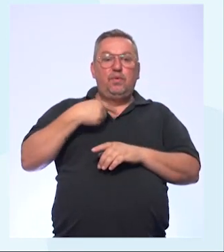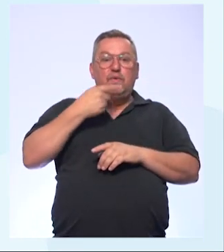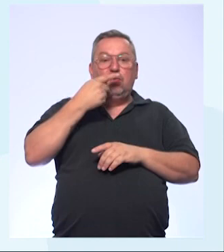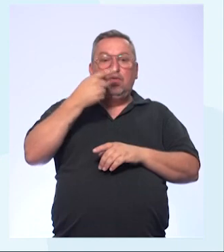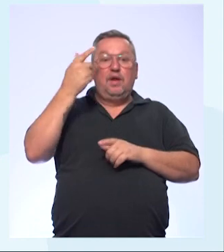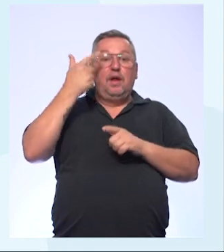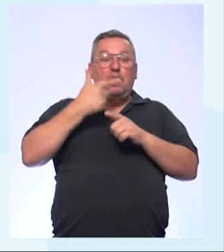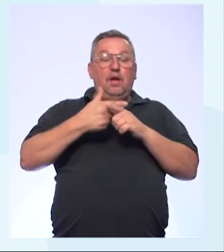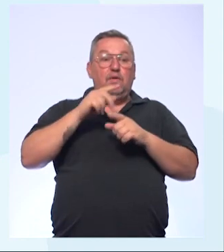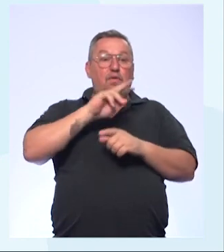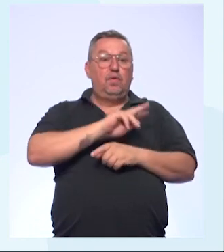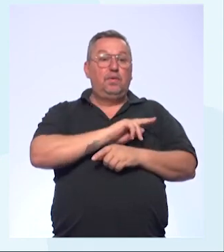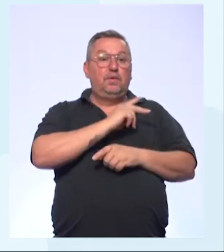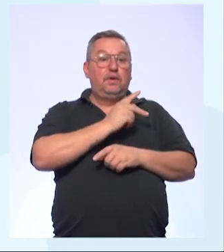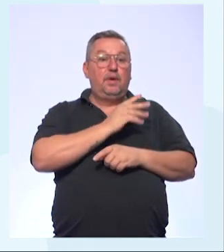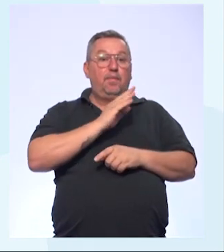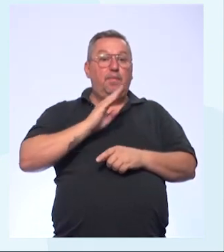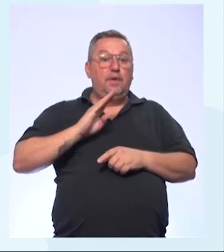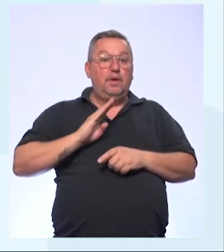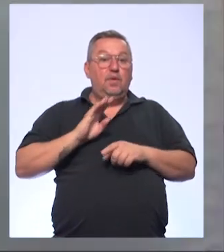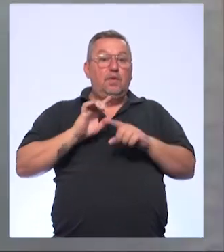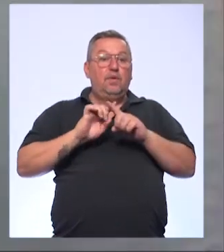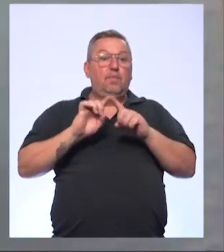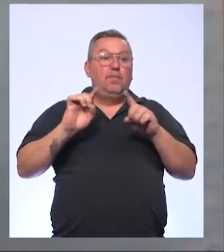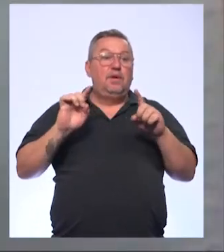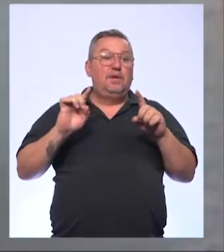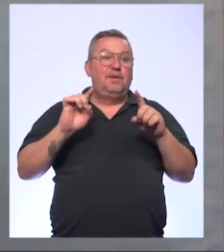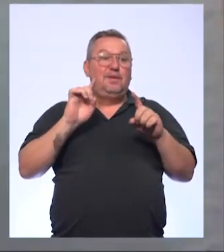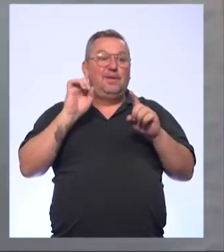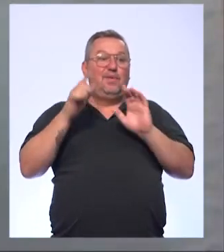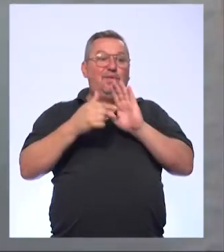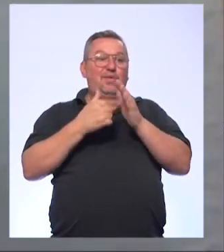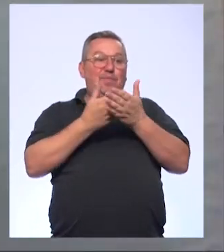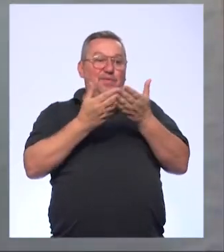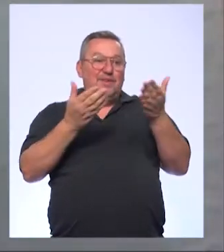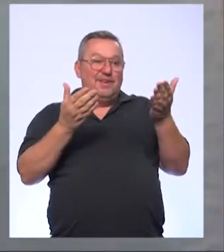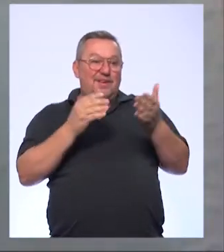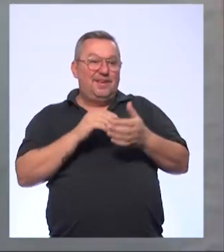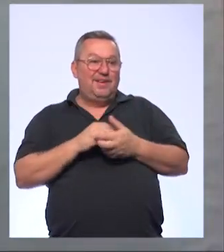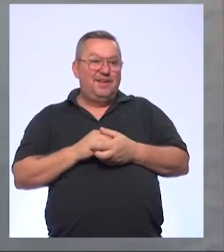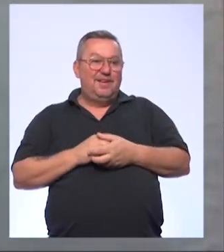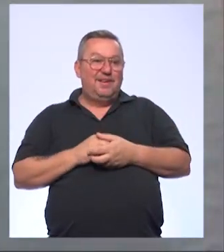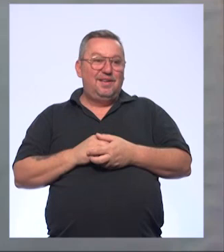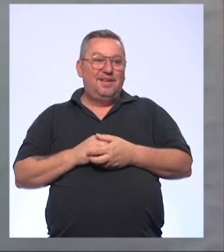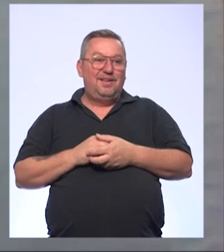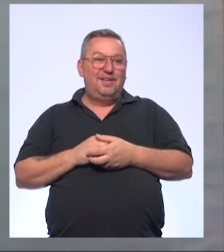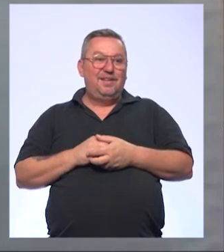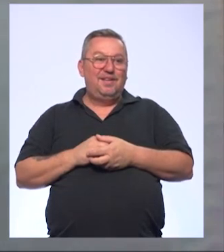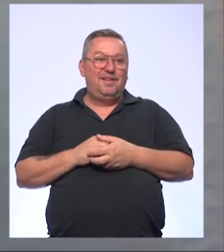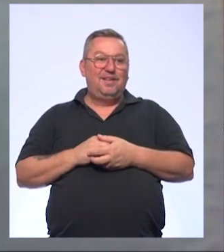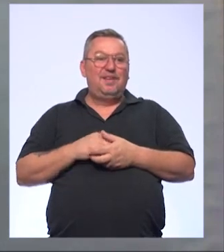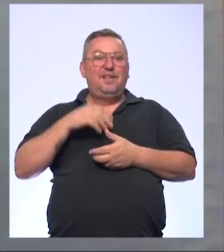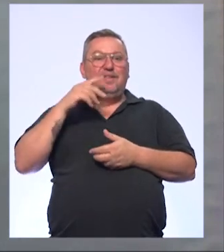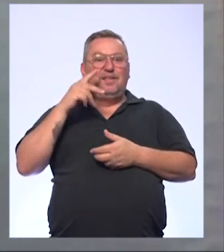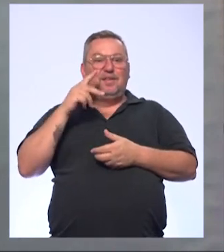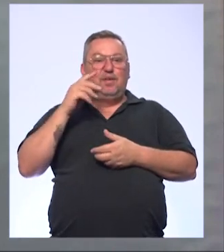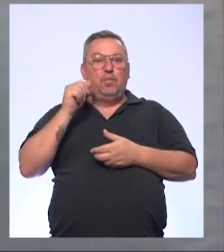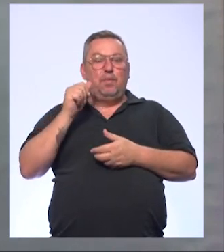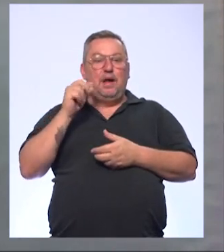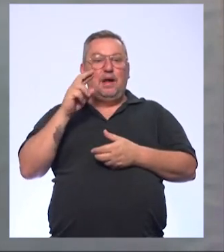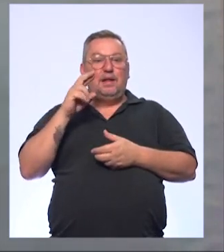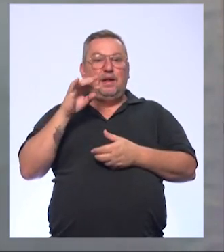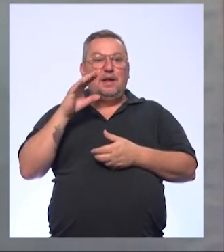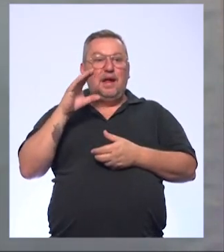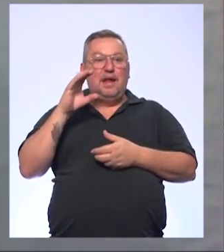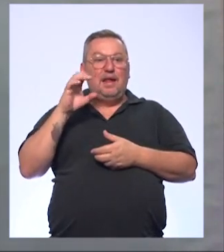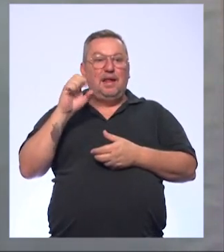dos hebreus. Mas para começar, olha o que eu trouxe para vocês aqui, ó. Vê se vocês estão... Todo mundo tá